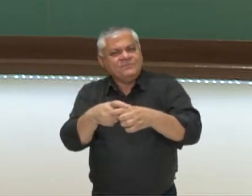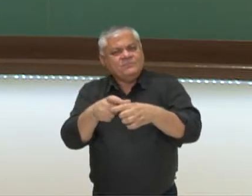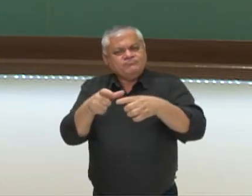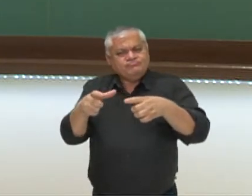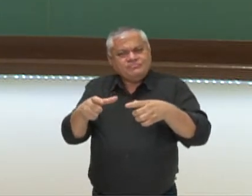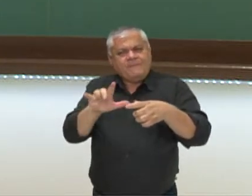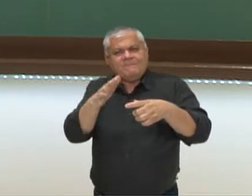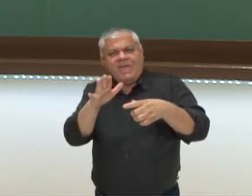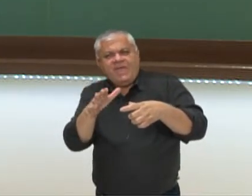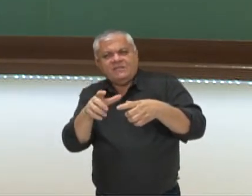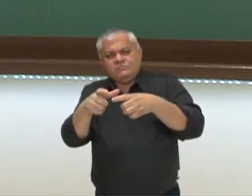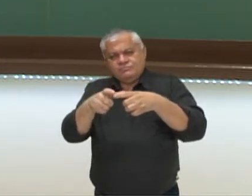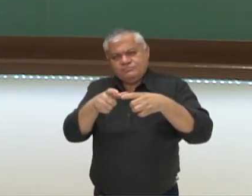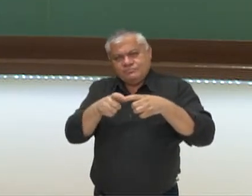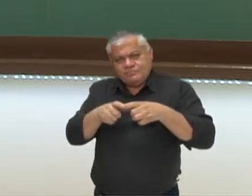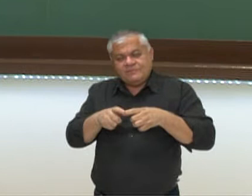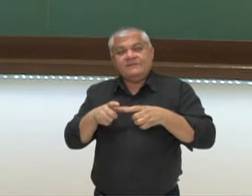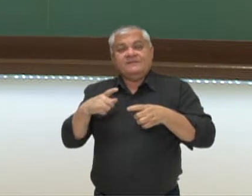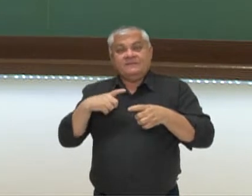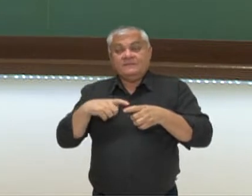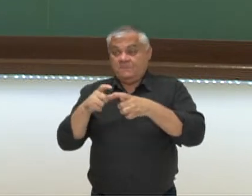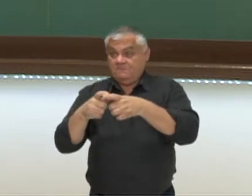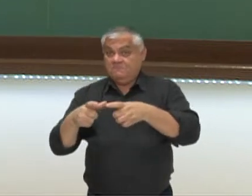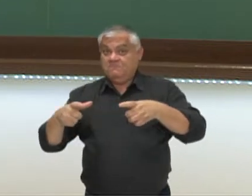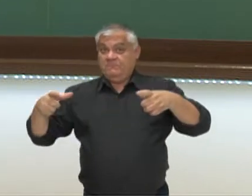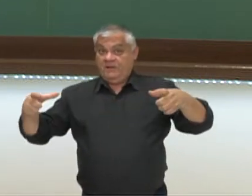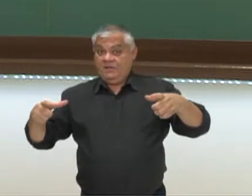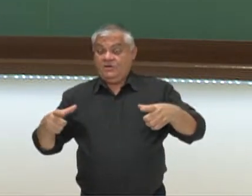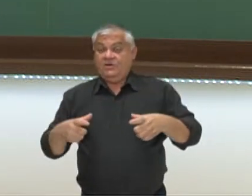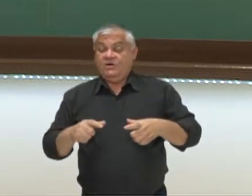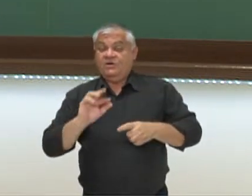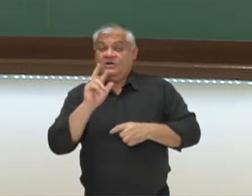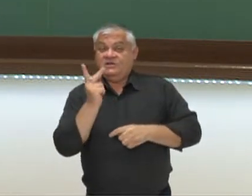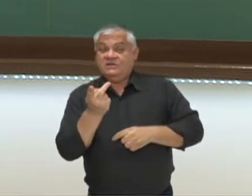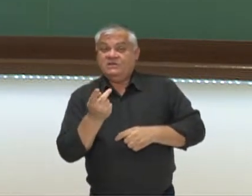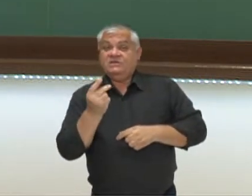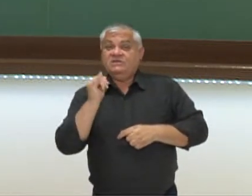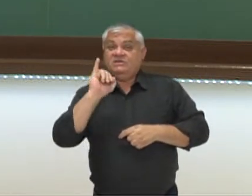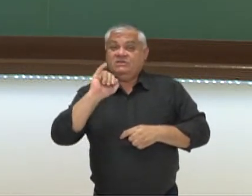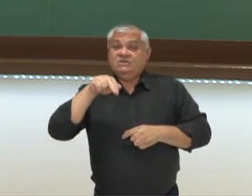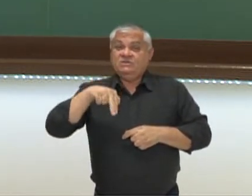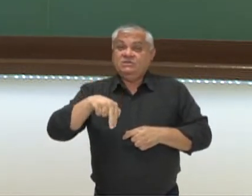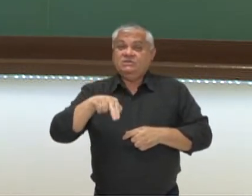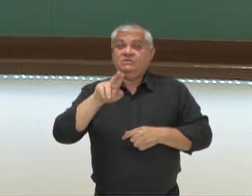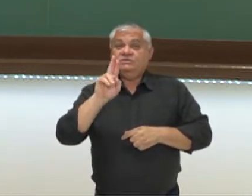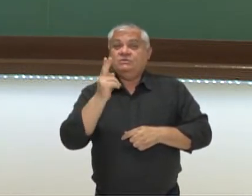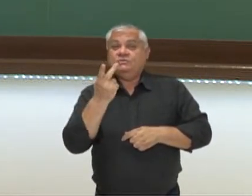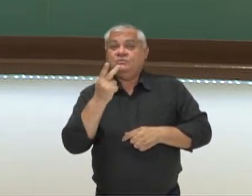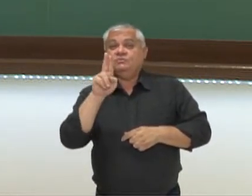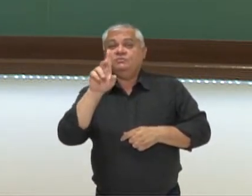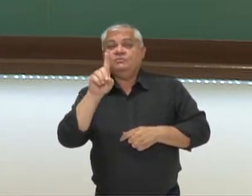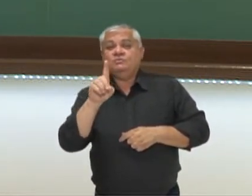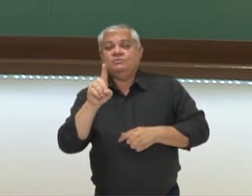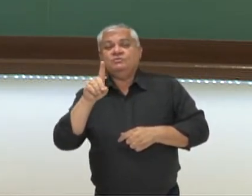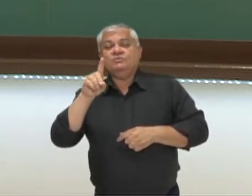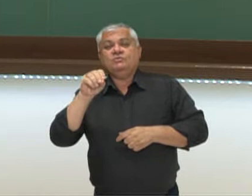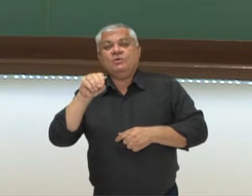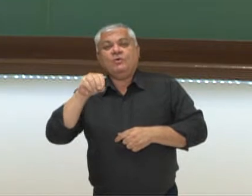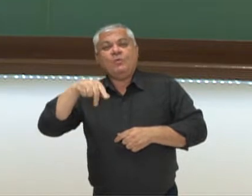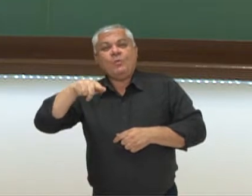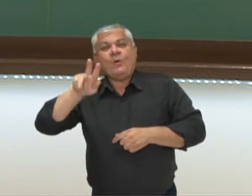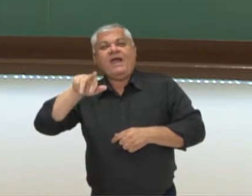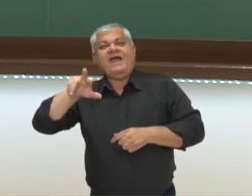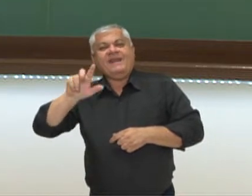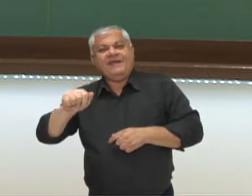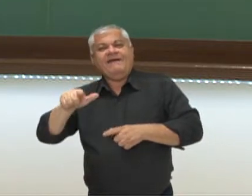Então, por isso que a gente falou aqui da bacia hidrográfica do rio Nundiaquara e de outras bacias hidrográficas de menor área que integram e que